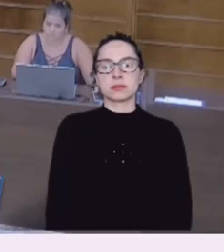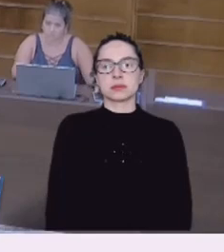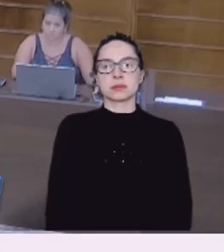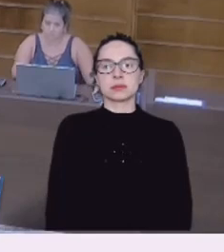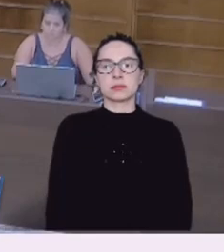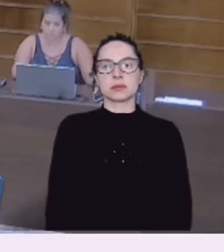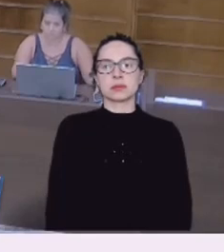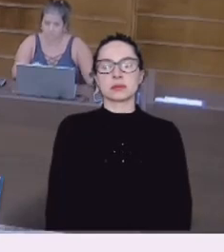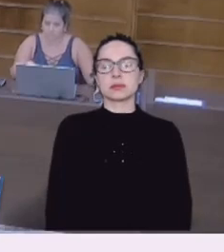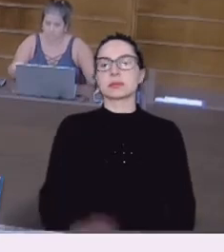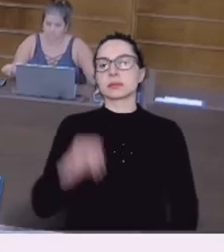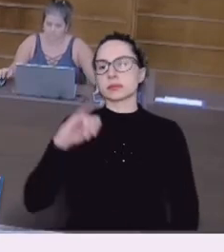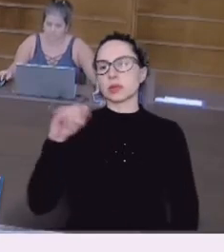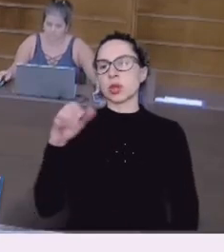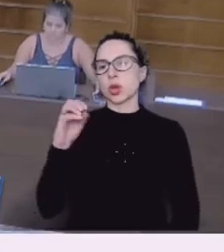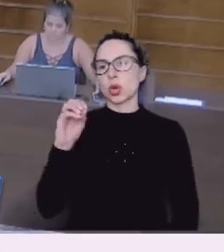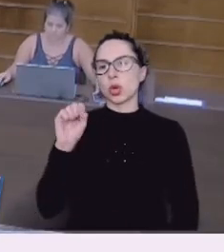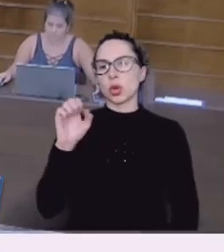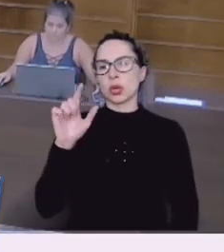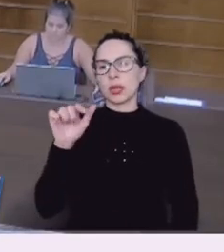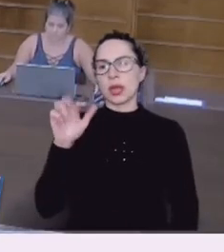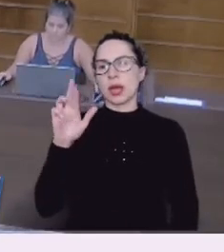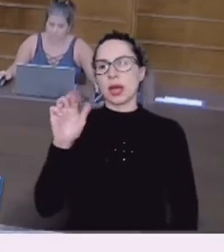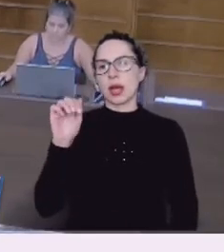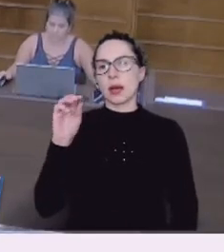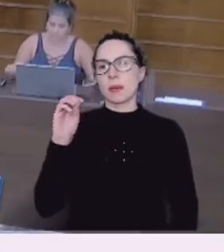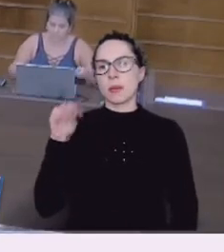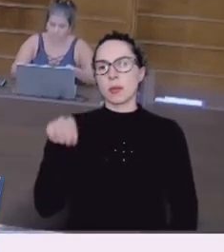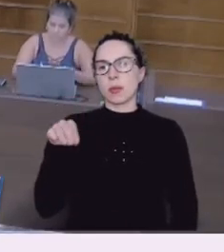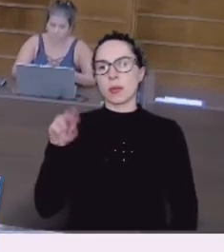José Ramon Ribeiro.